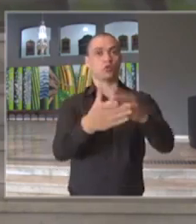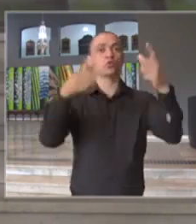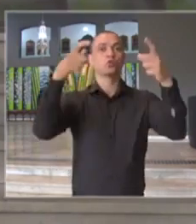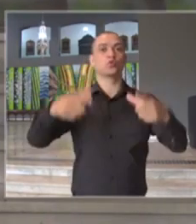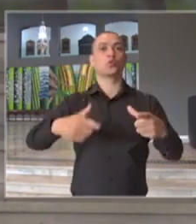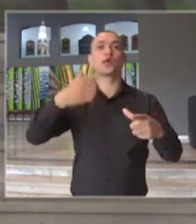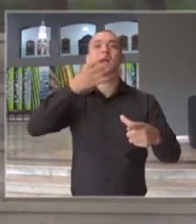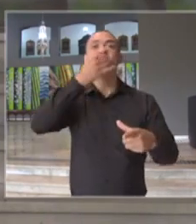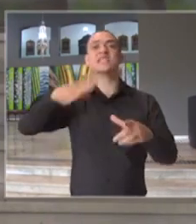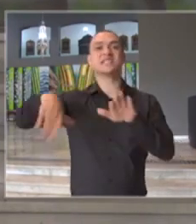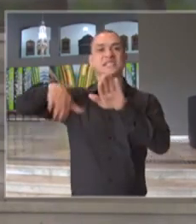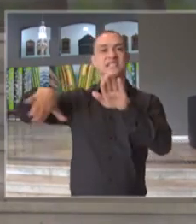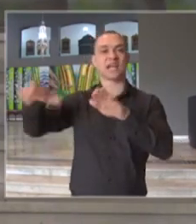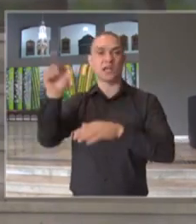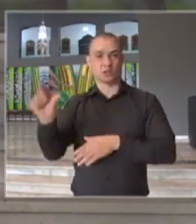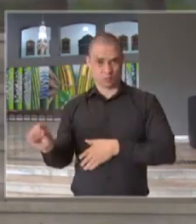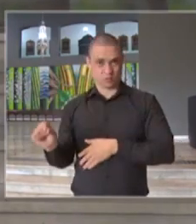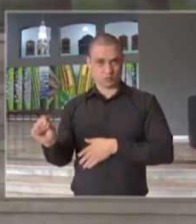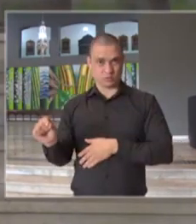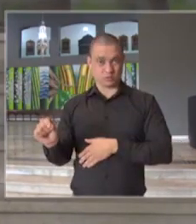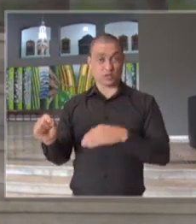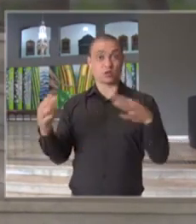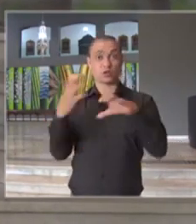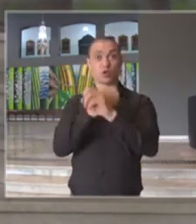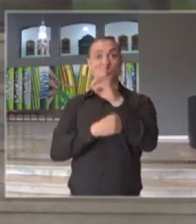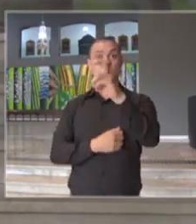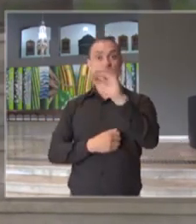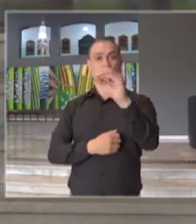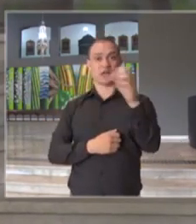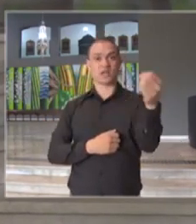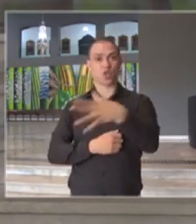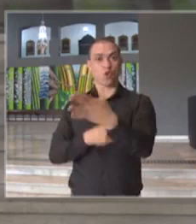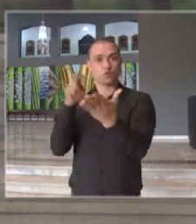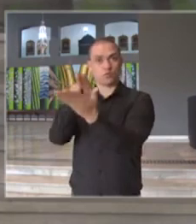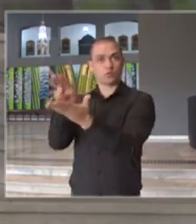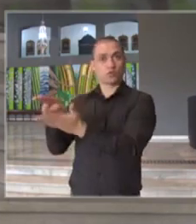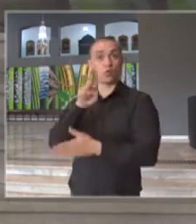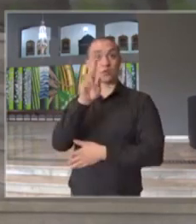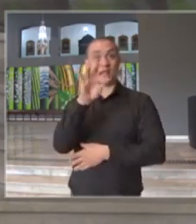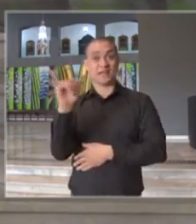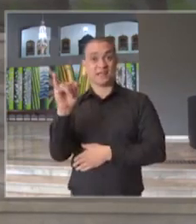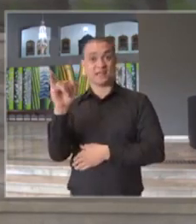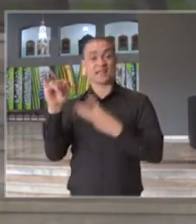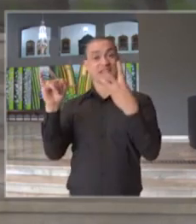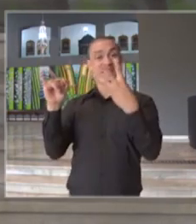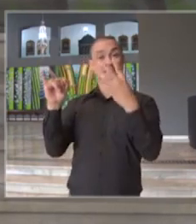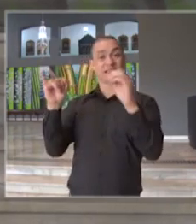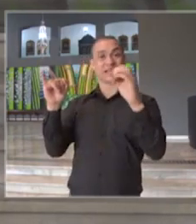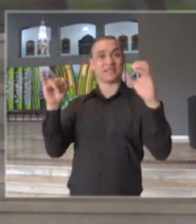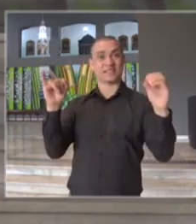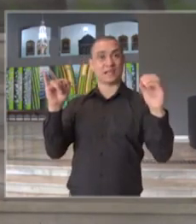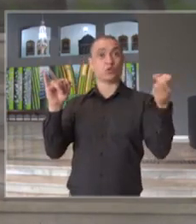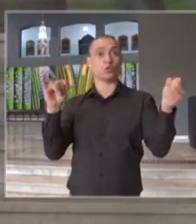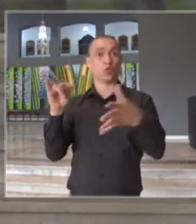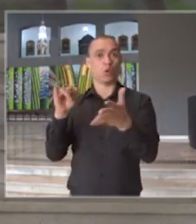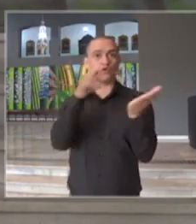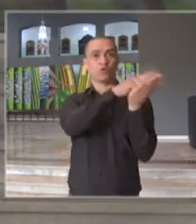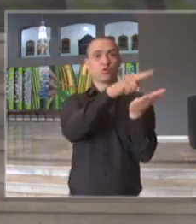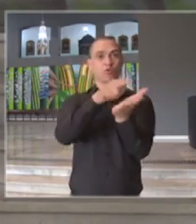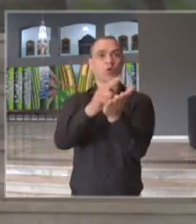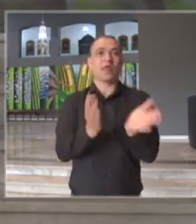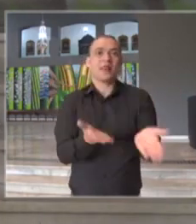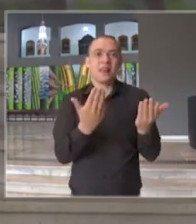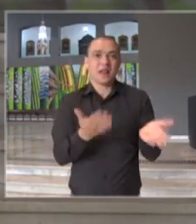Santista. Serão 50 novos leitos de UTI e 300 leitos clínicos